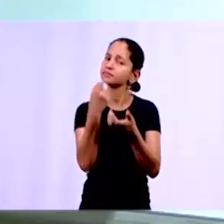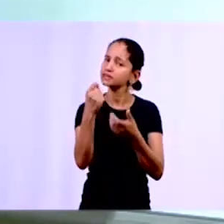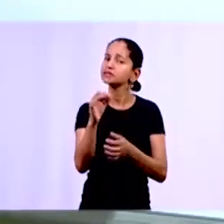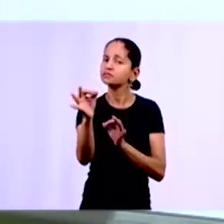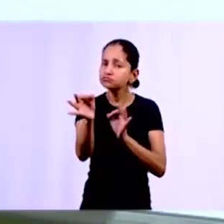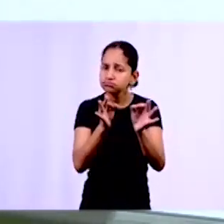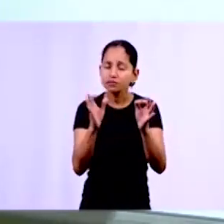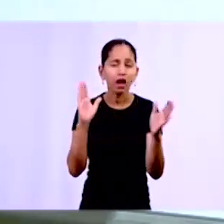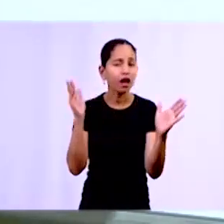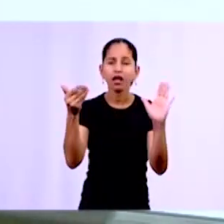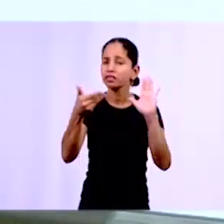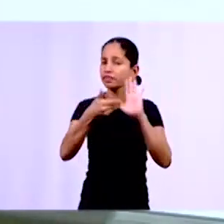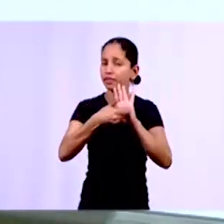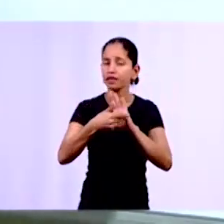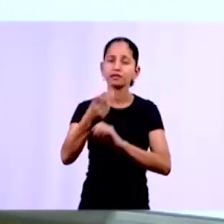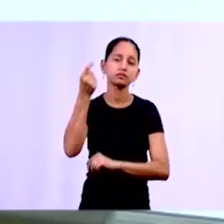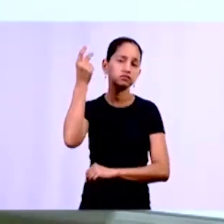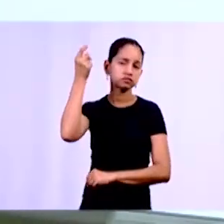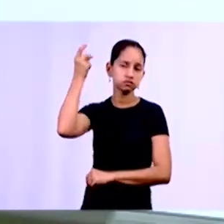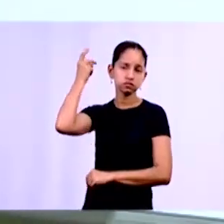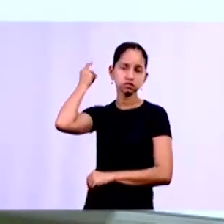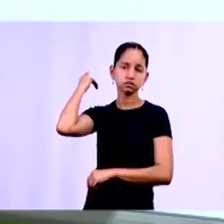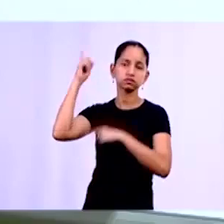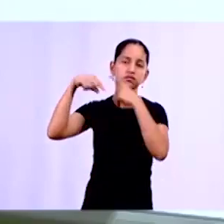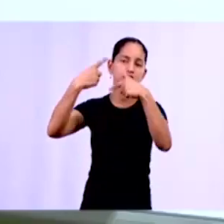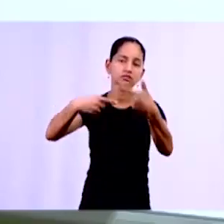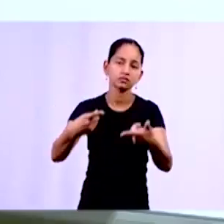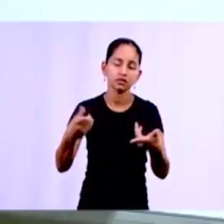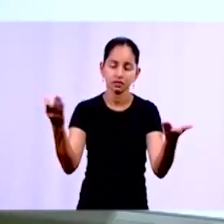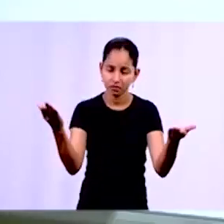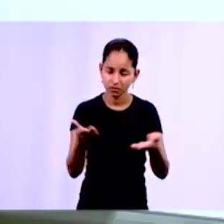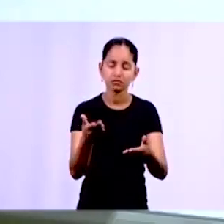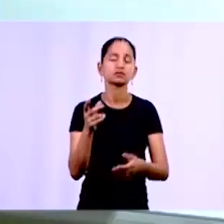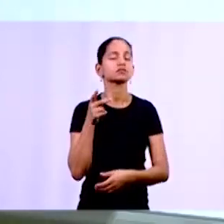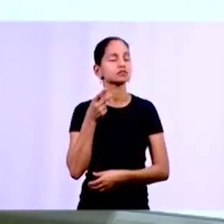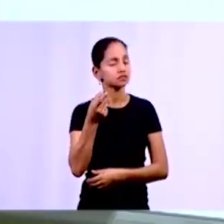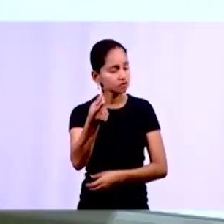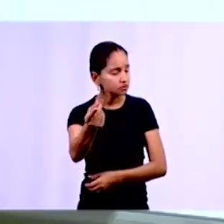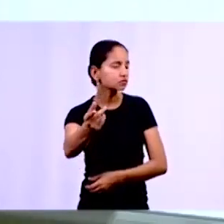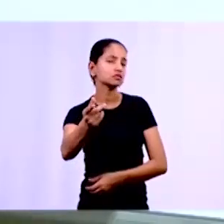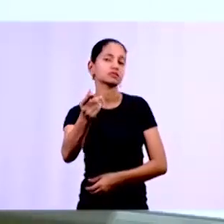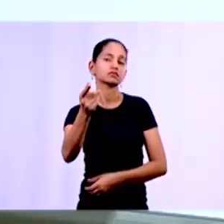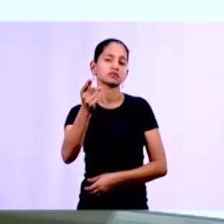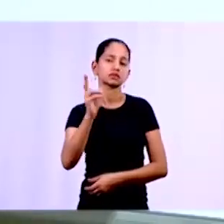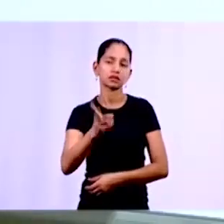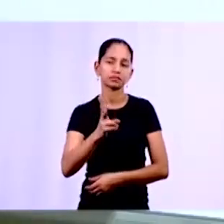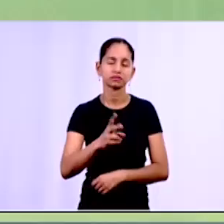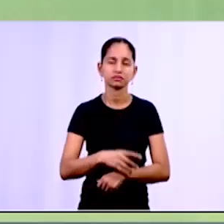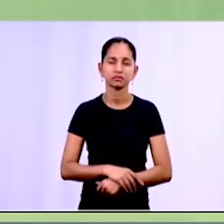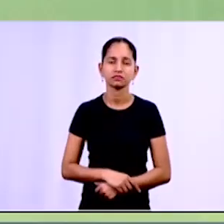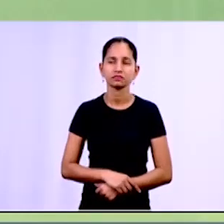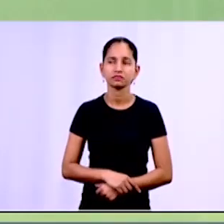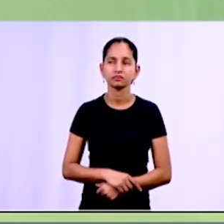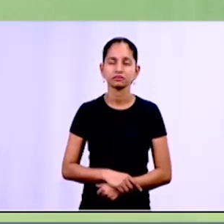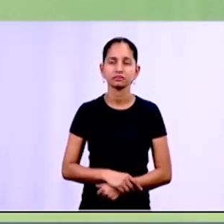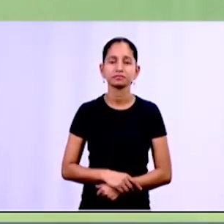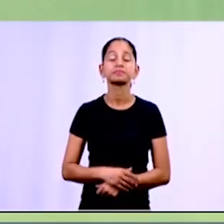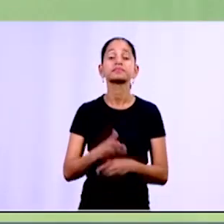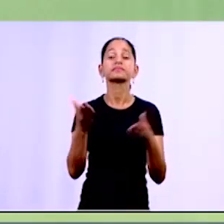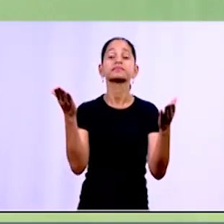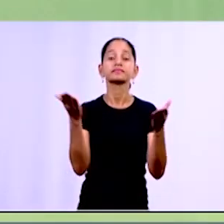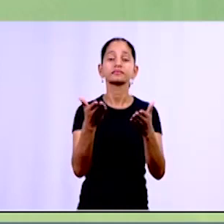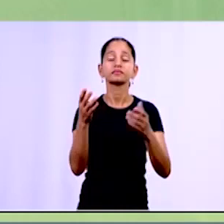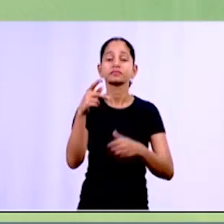funciona até hoje, desde dos primórdios dos computadores, é esse, entrada, processamento e saída. Então,